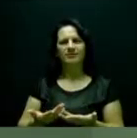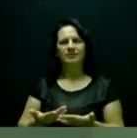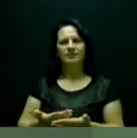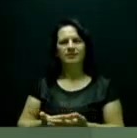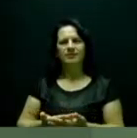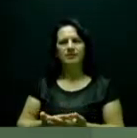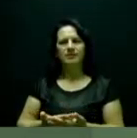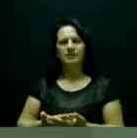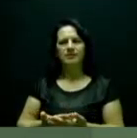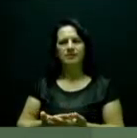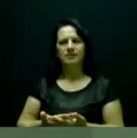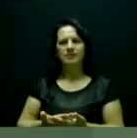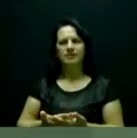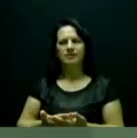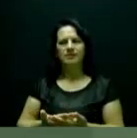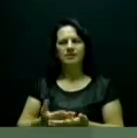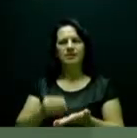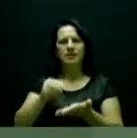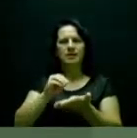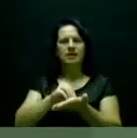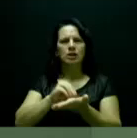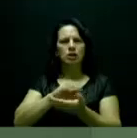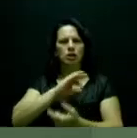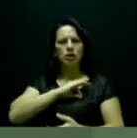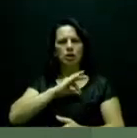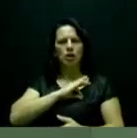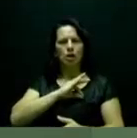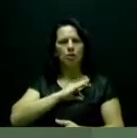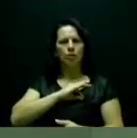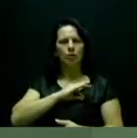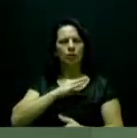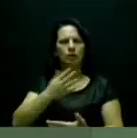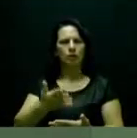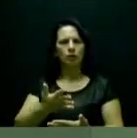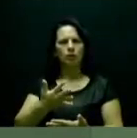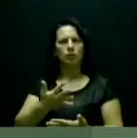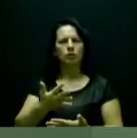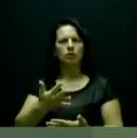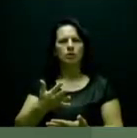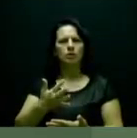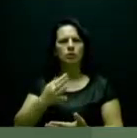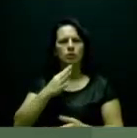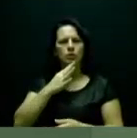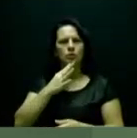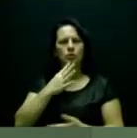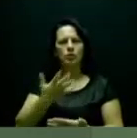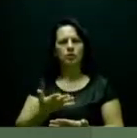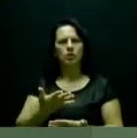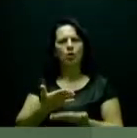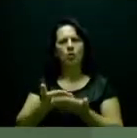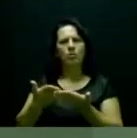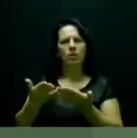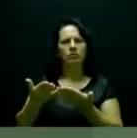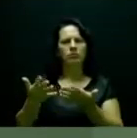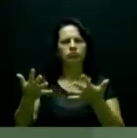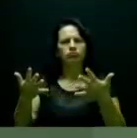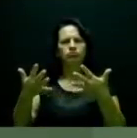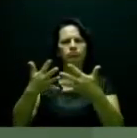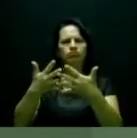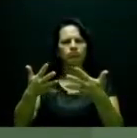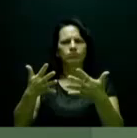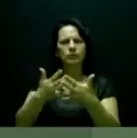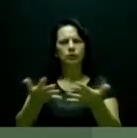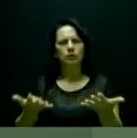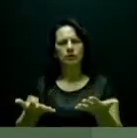ali, sem o auxílio da polícia judiciária, dentro do nosso conhecimento e os técnicos, você começa a fazer um cruzamento de